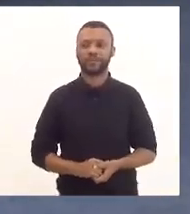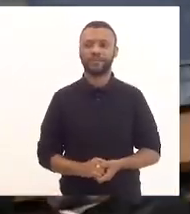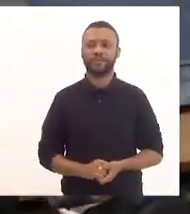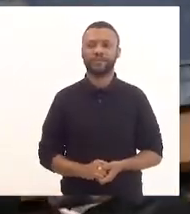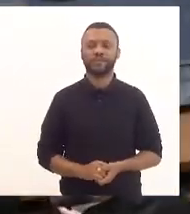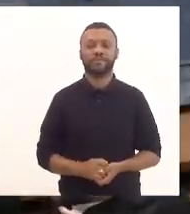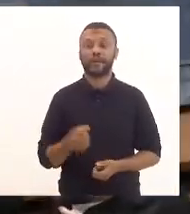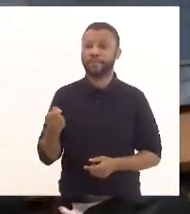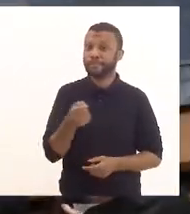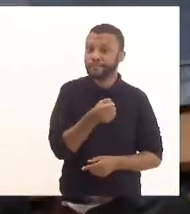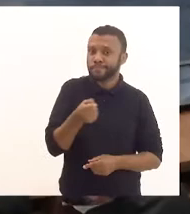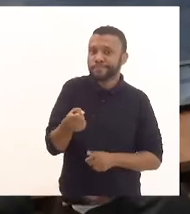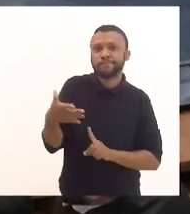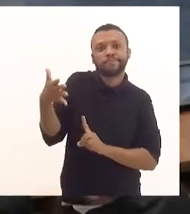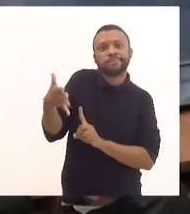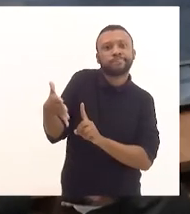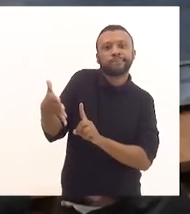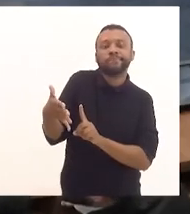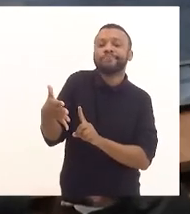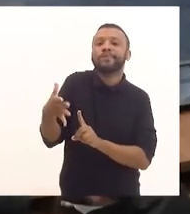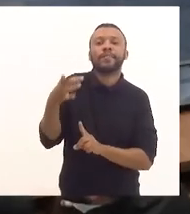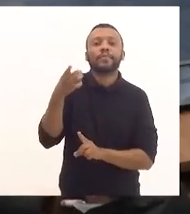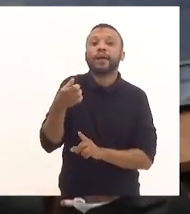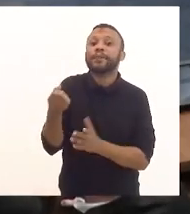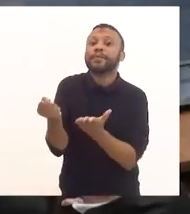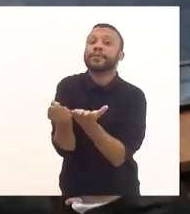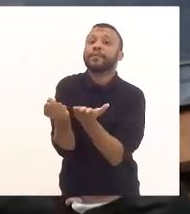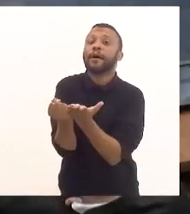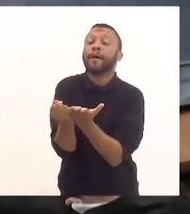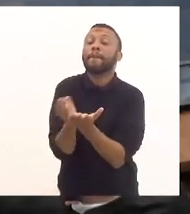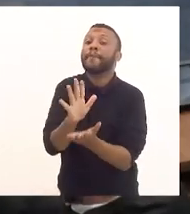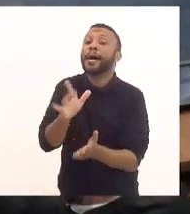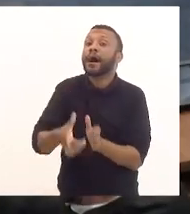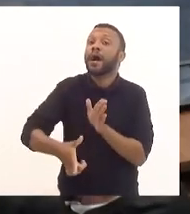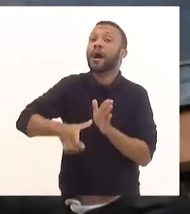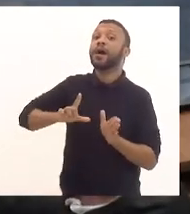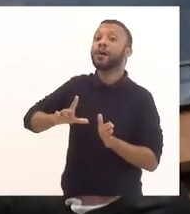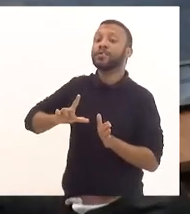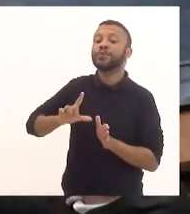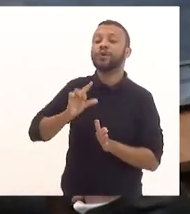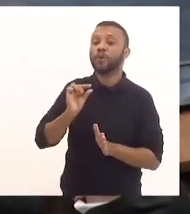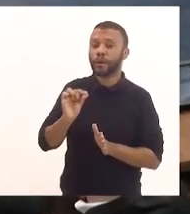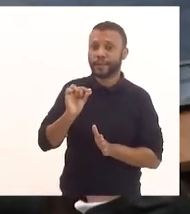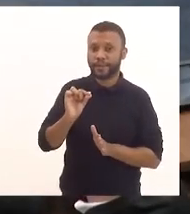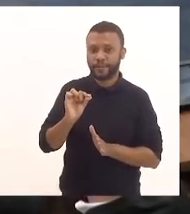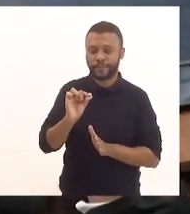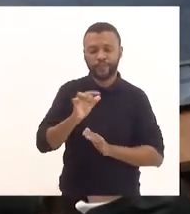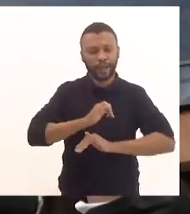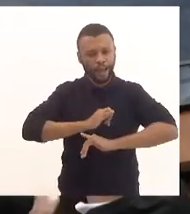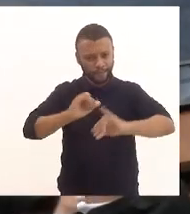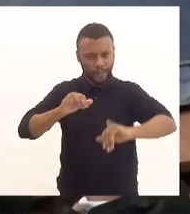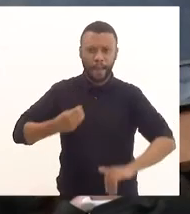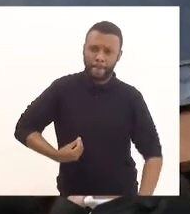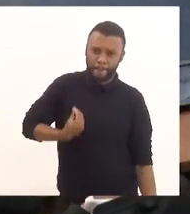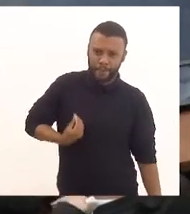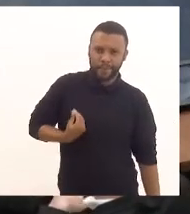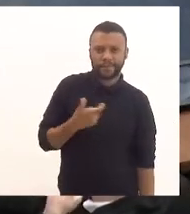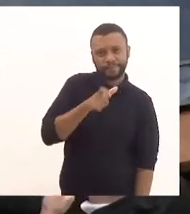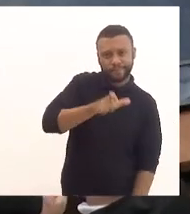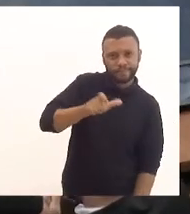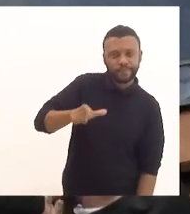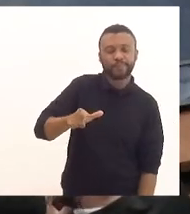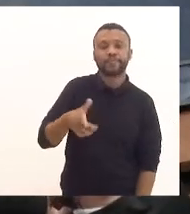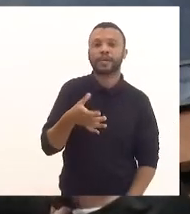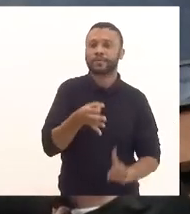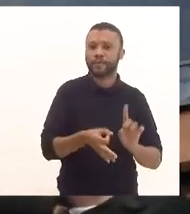o passo a palavra do deputado Samuel Malafaia antes porém e são presente aqui de